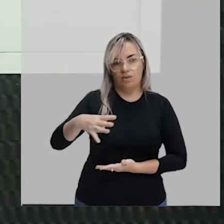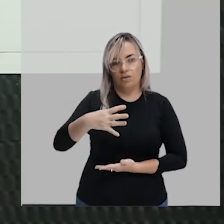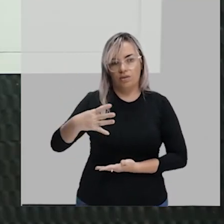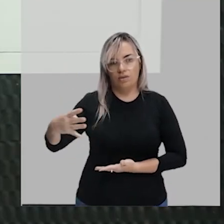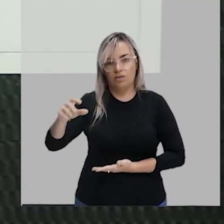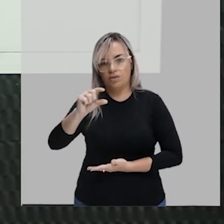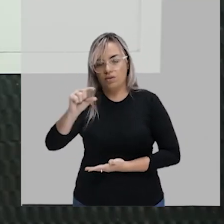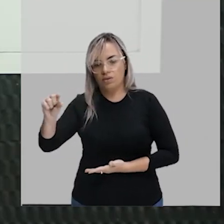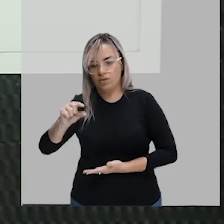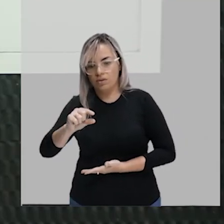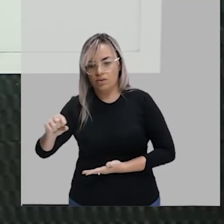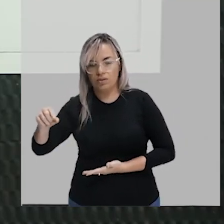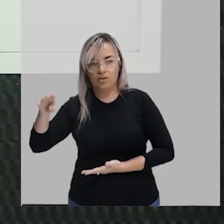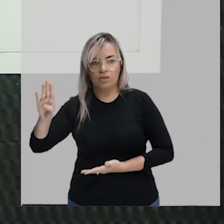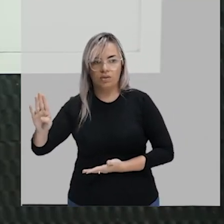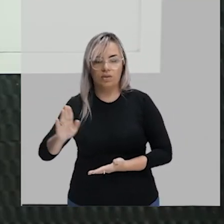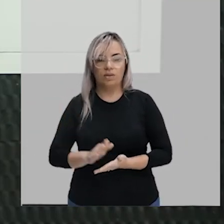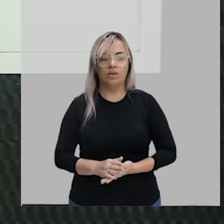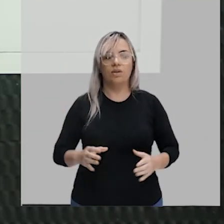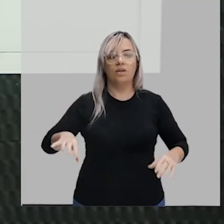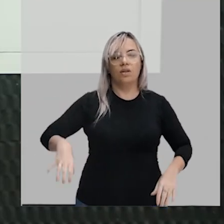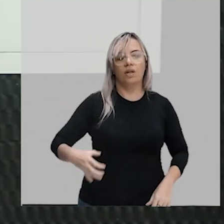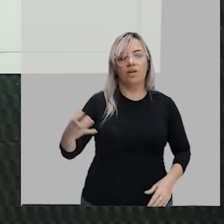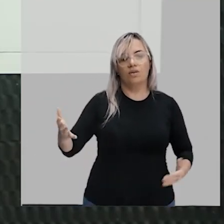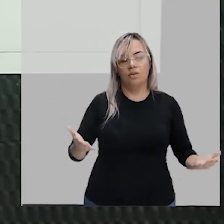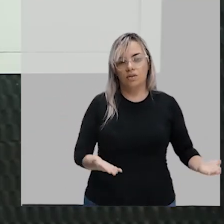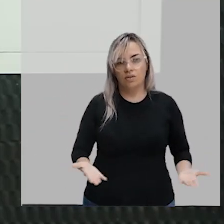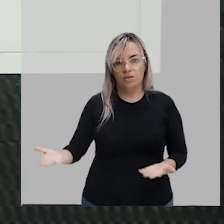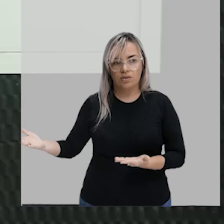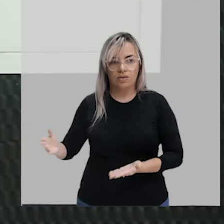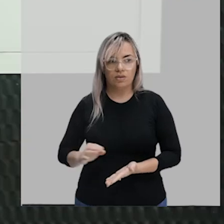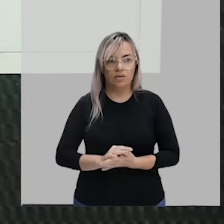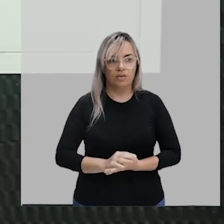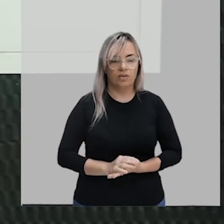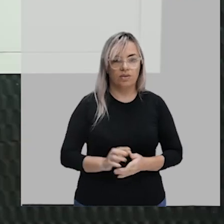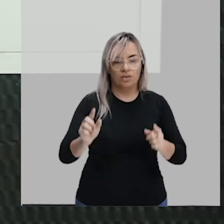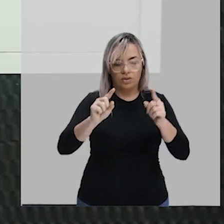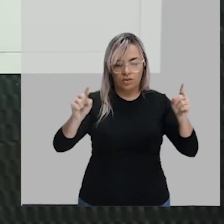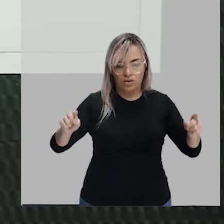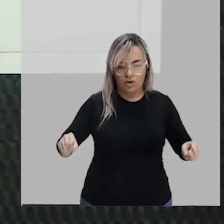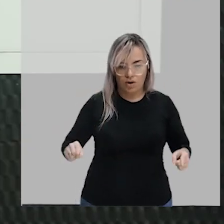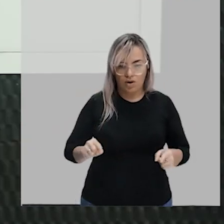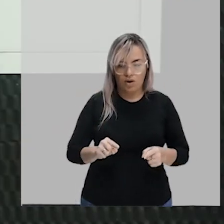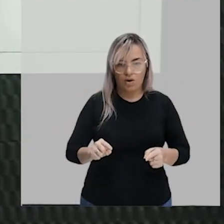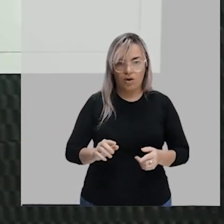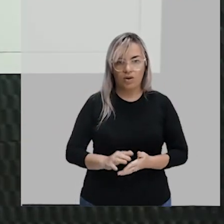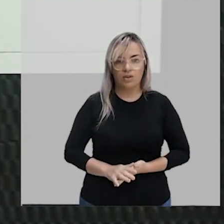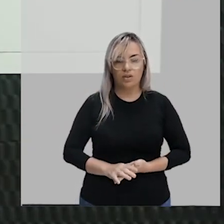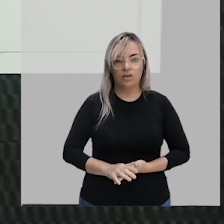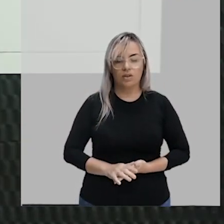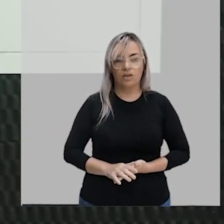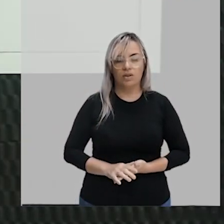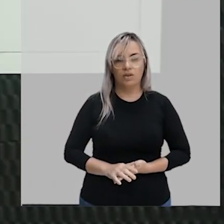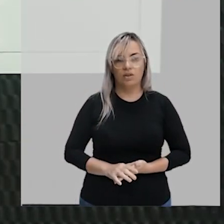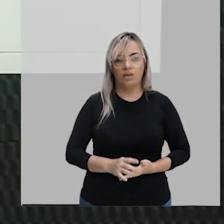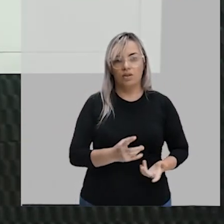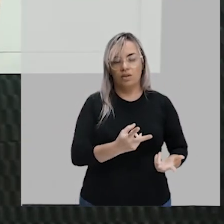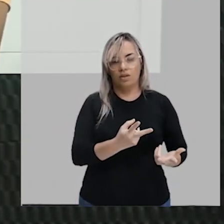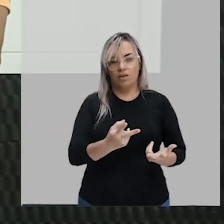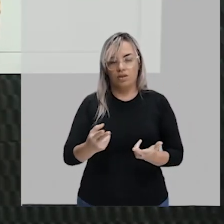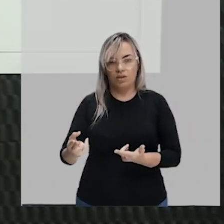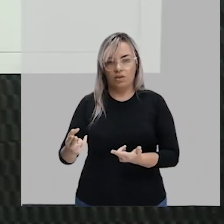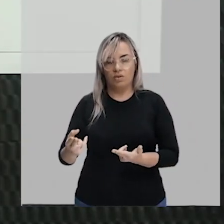uma matriz 3 por 3. Certo, minha? Então, o que acontece? Na aula de hoje, o que nós vimos?